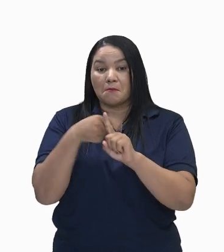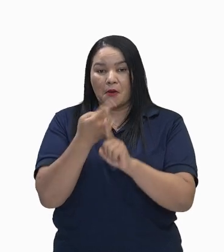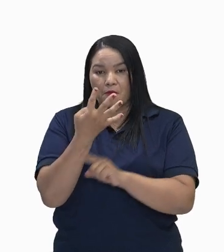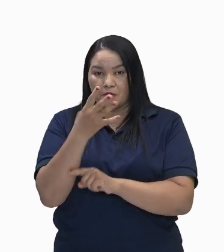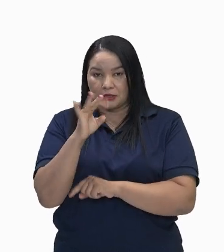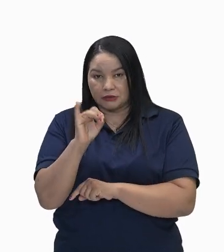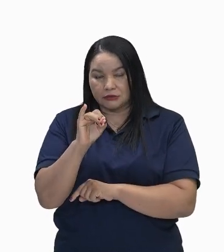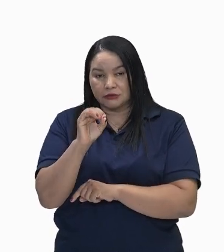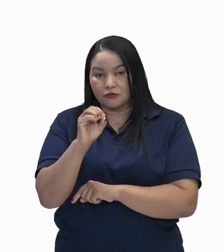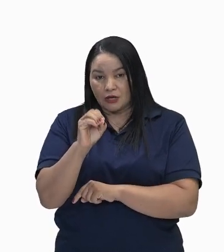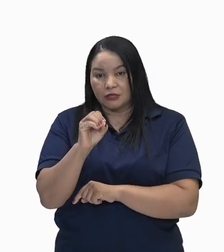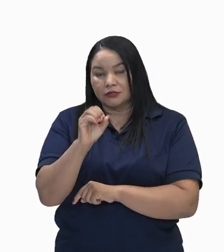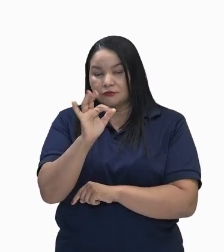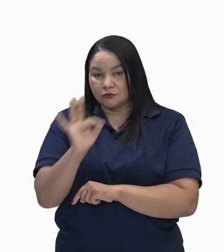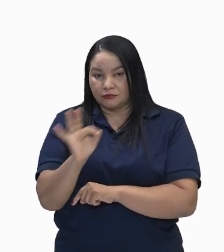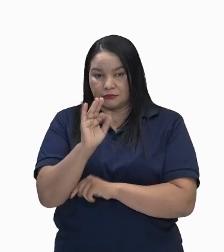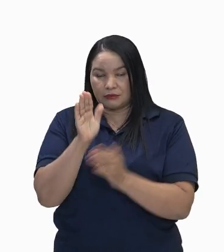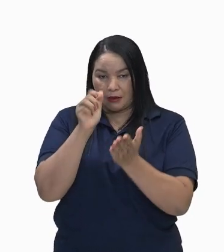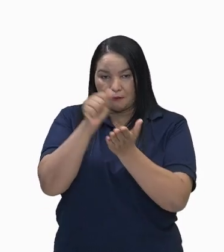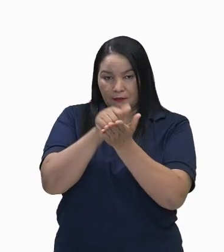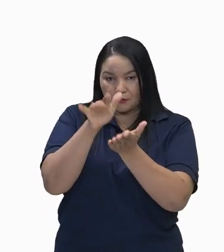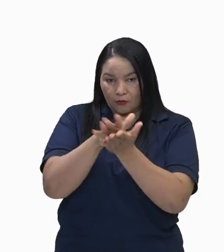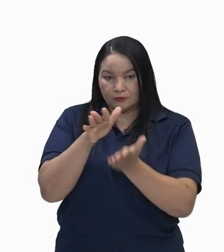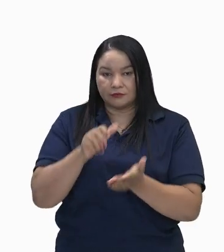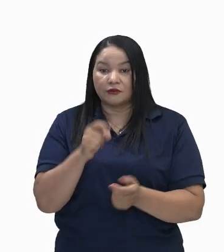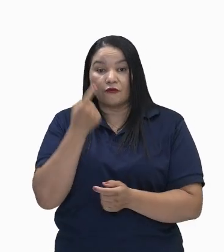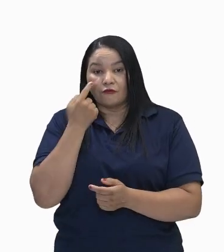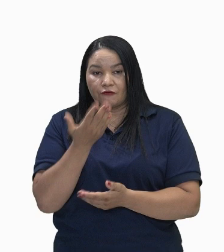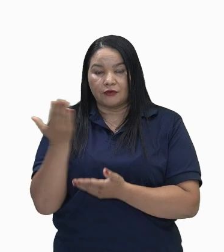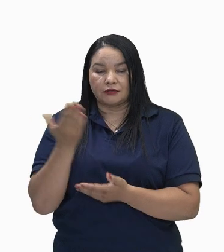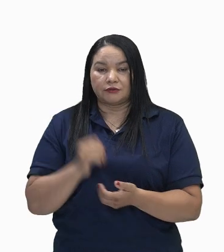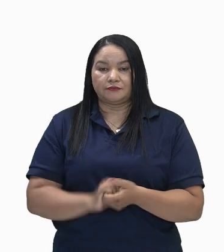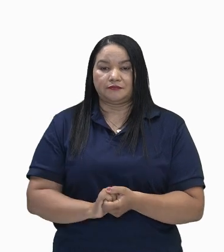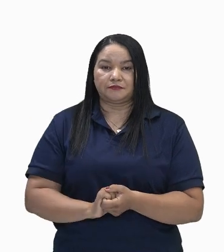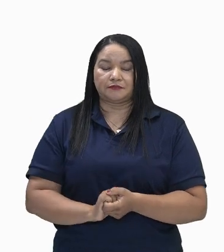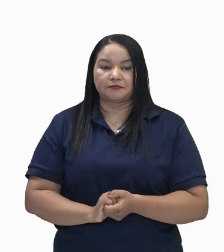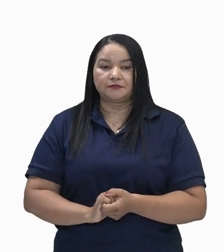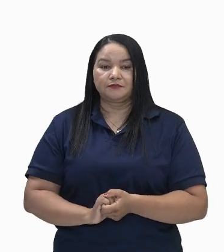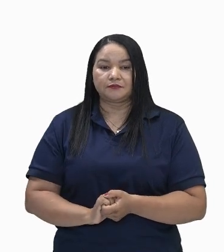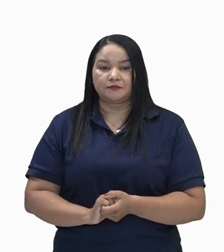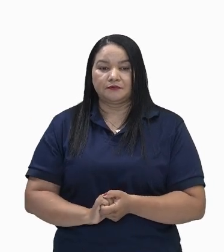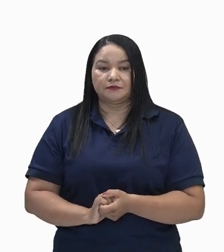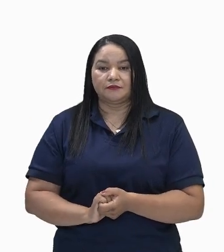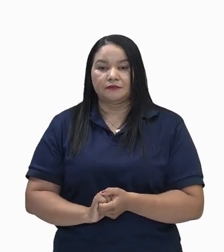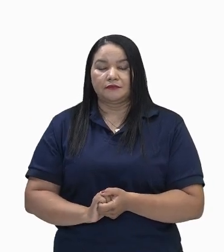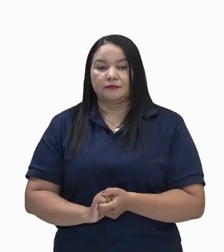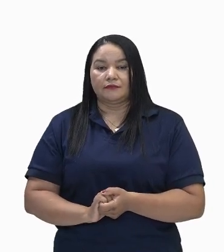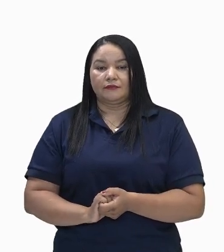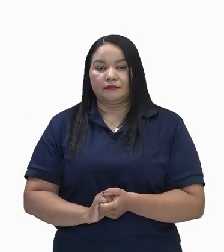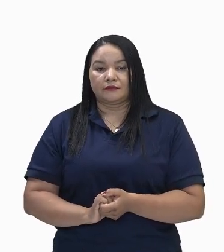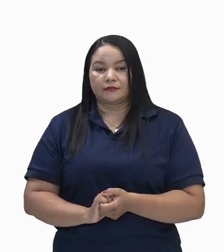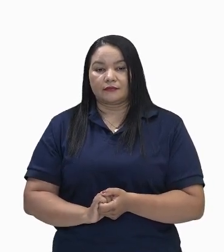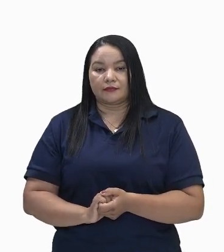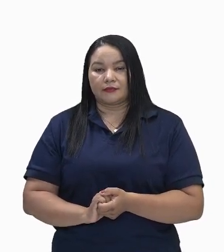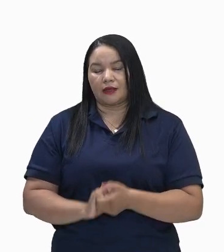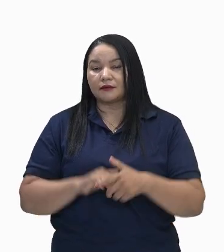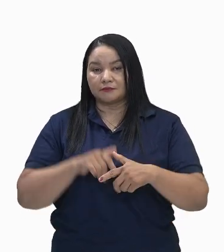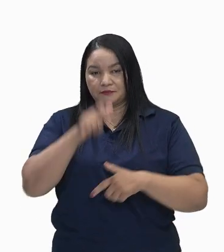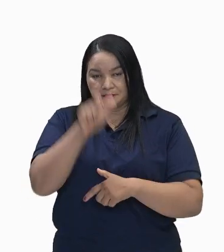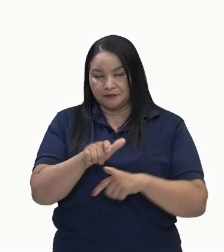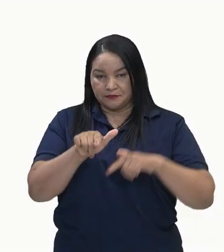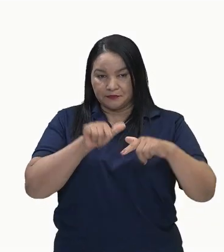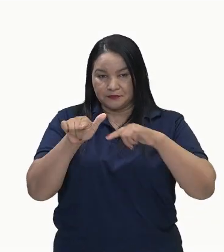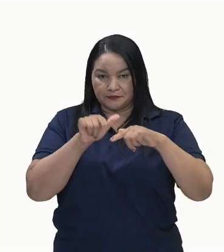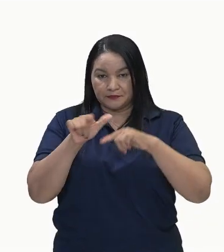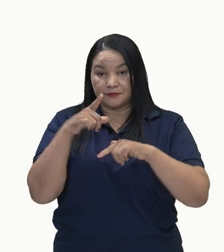Tá legal? E olha o exemplo que o professor trouxe aqui para vocês, acompanha na tela. Vejam só. Um trabalhador que